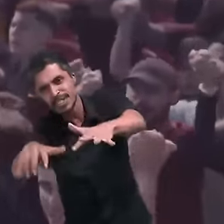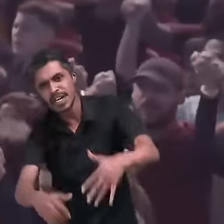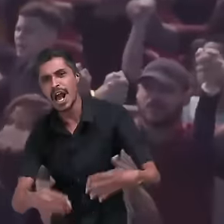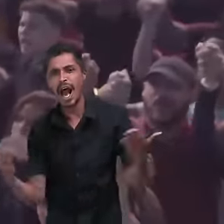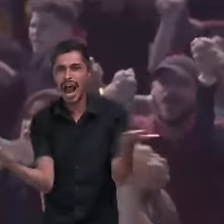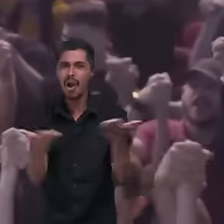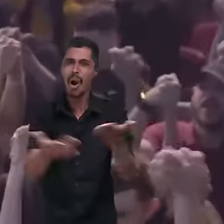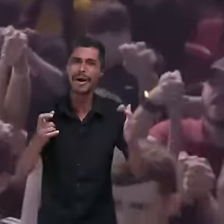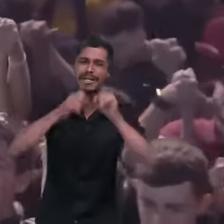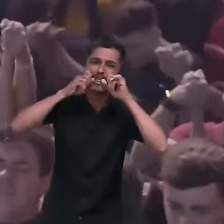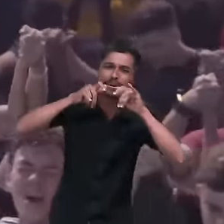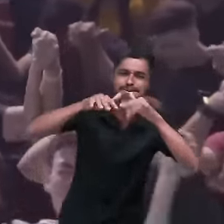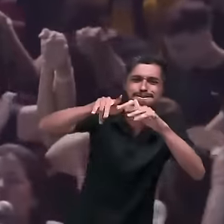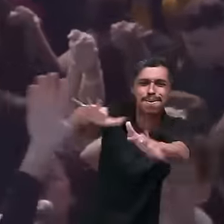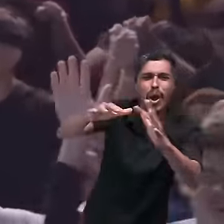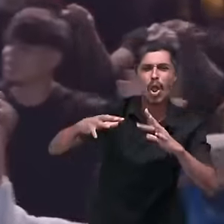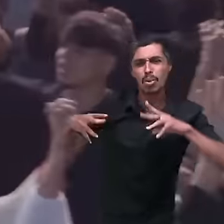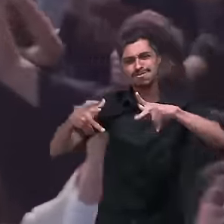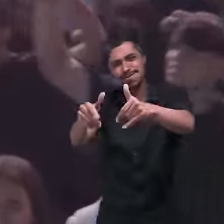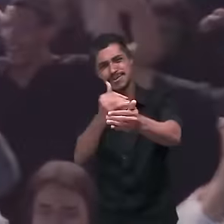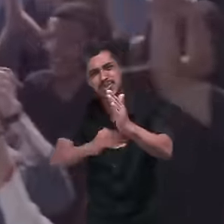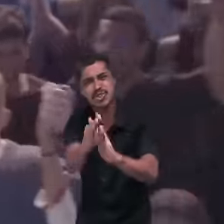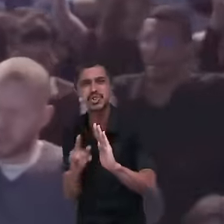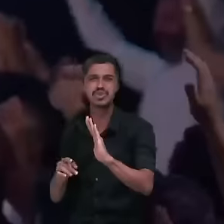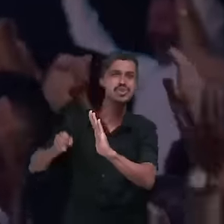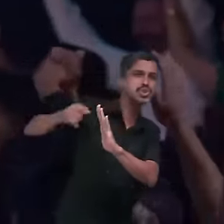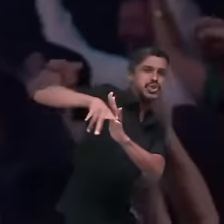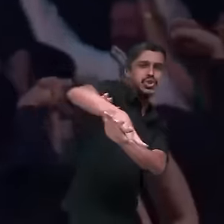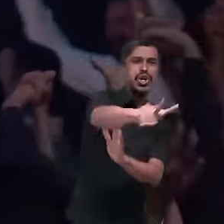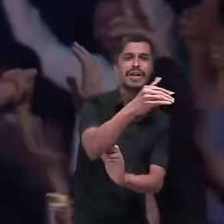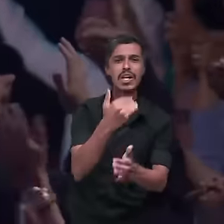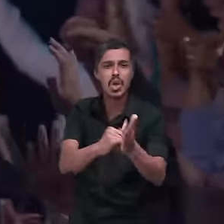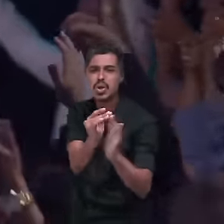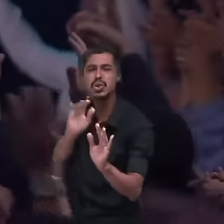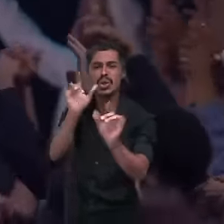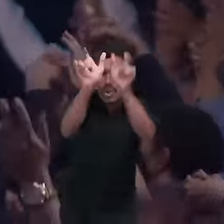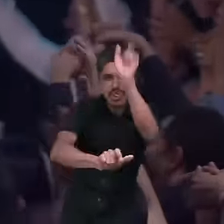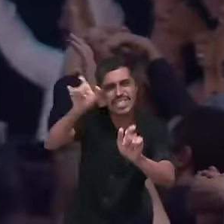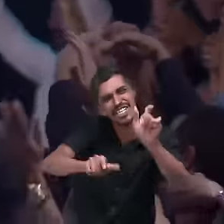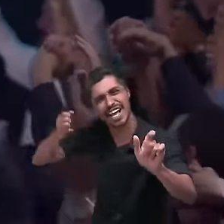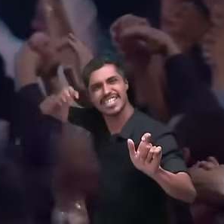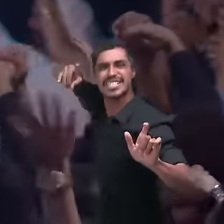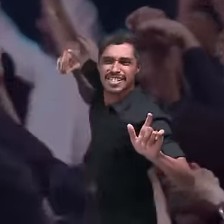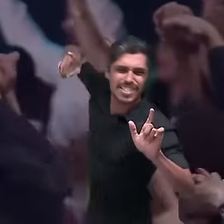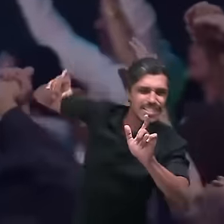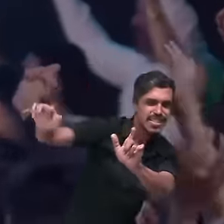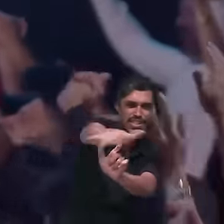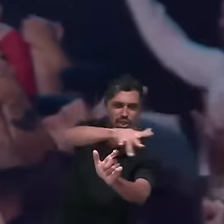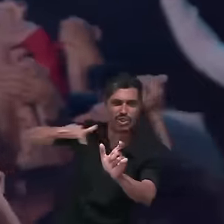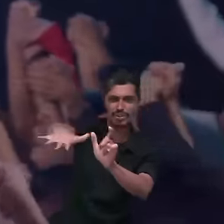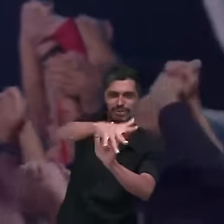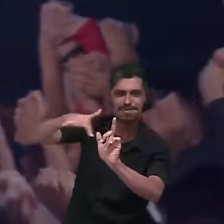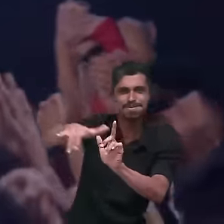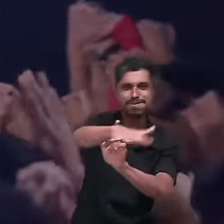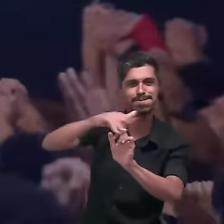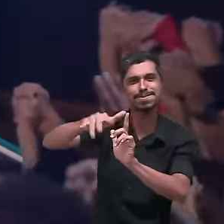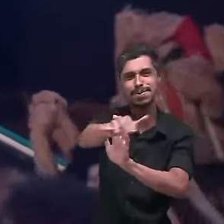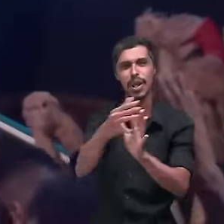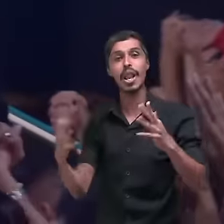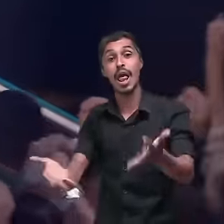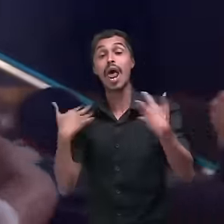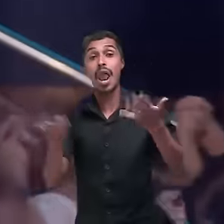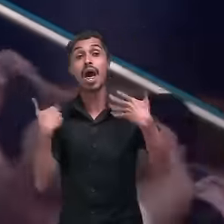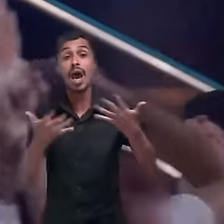agora, Espírito Santo, agora, Espírito Santo, agora, Espírito Santo, agora, Espírito Santo. Adora,